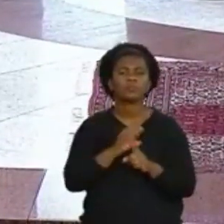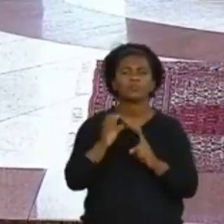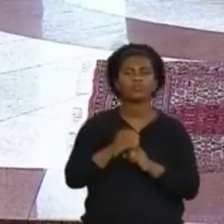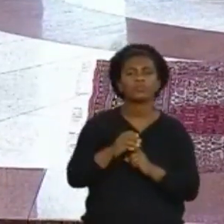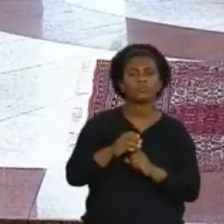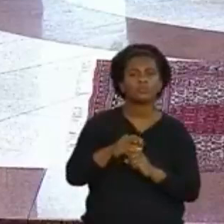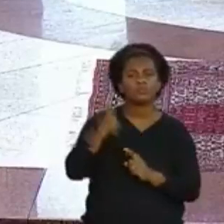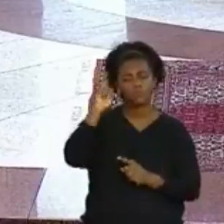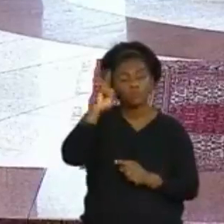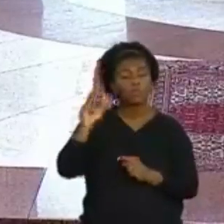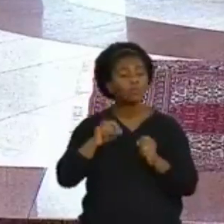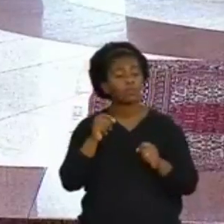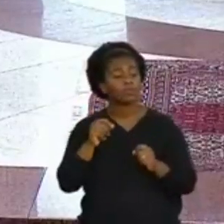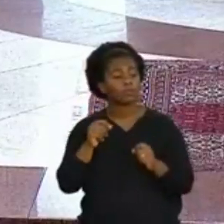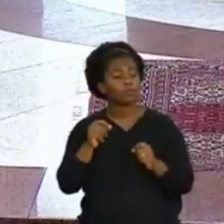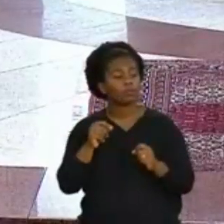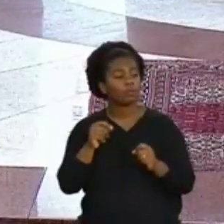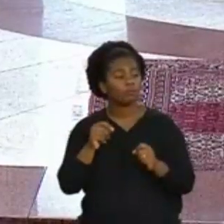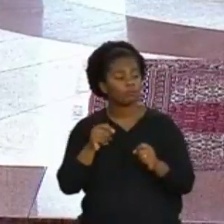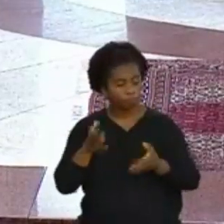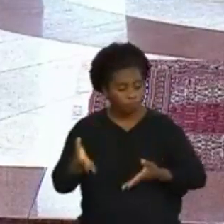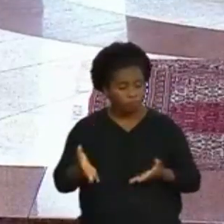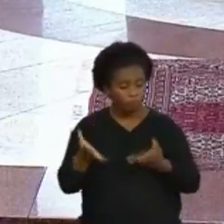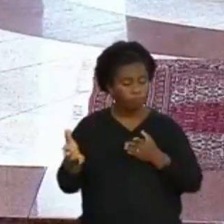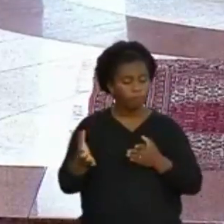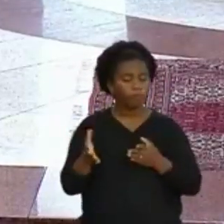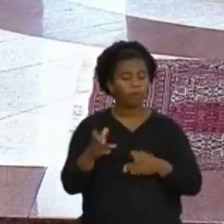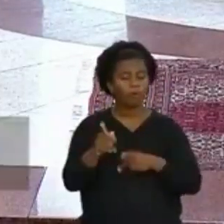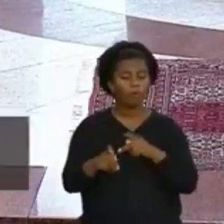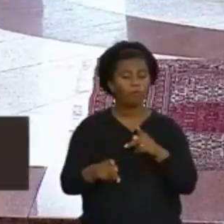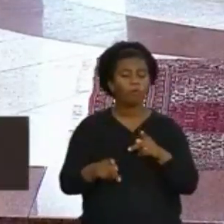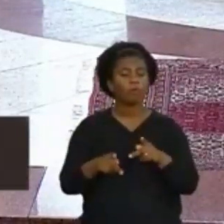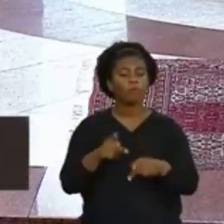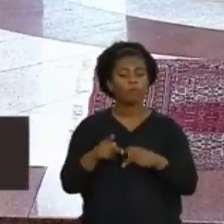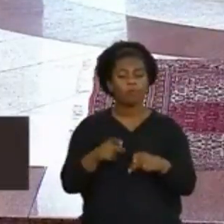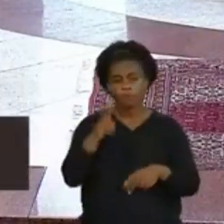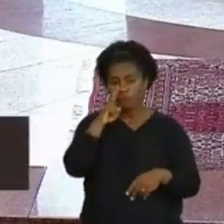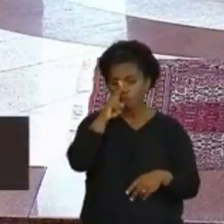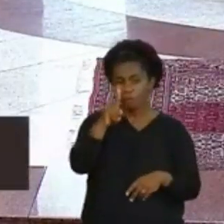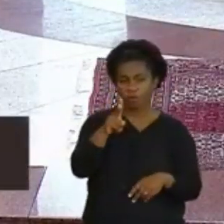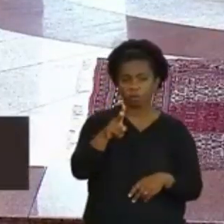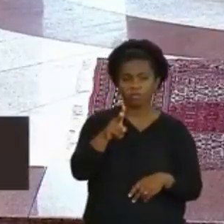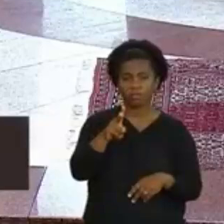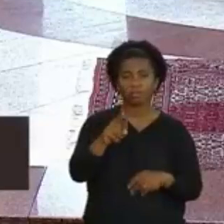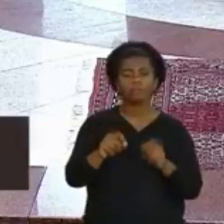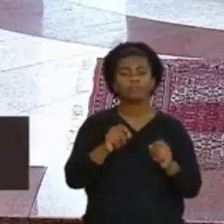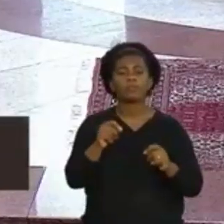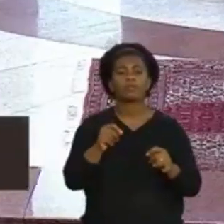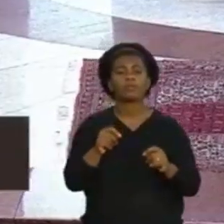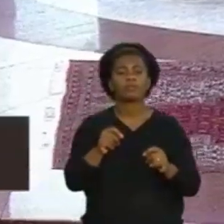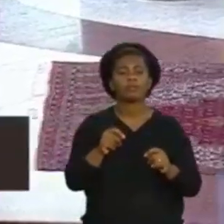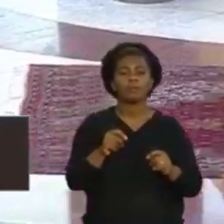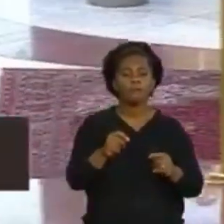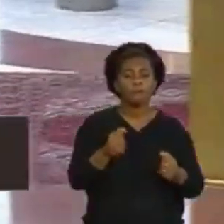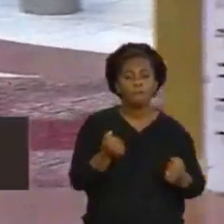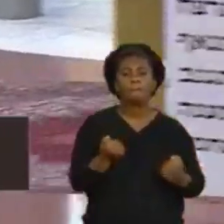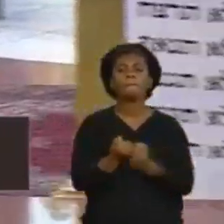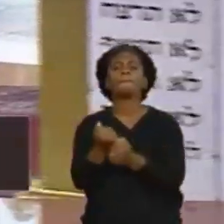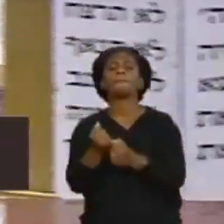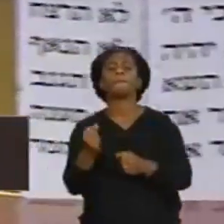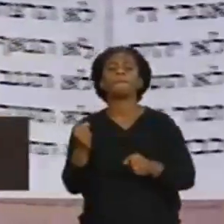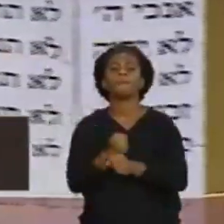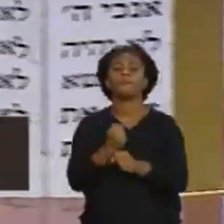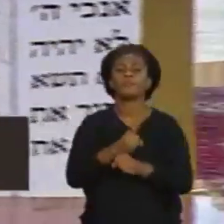é levantar um povo forte para patrocinar a obra de Deus. Amanhã eu vou estar aqui 6 horas da tarde, dando uma Bíblia como